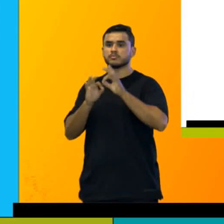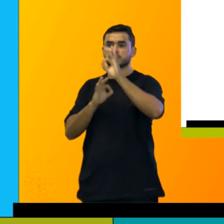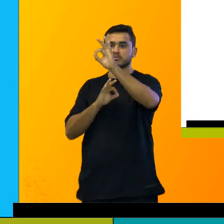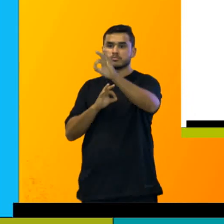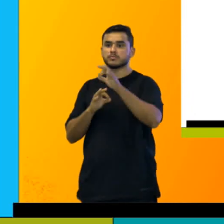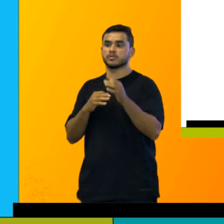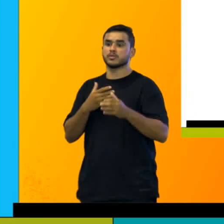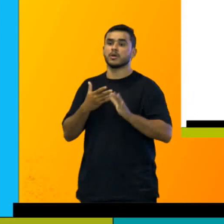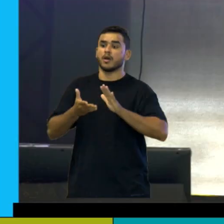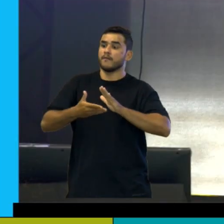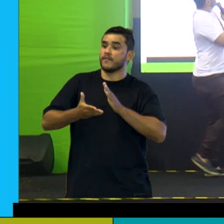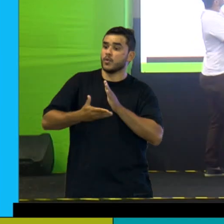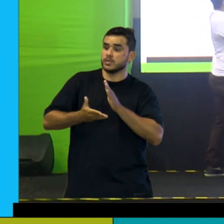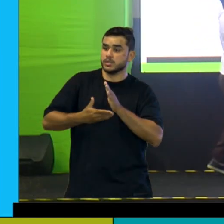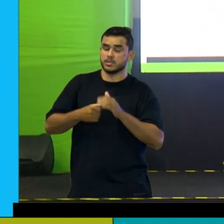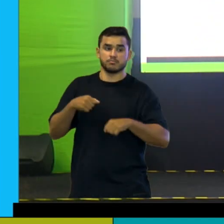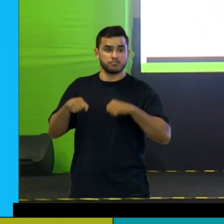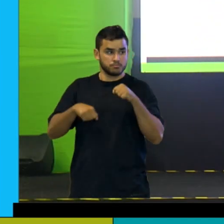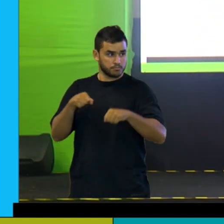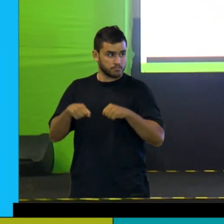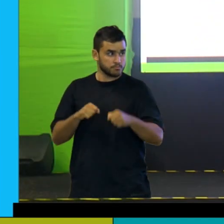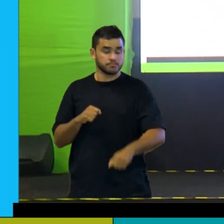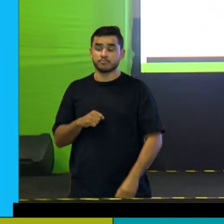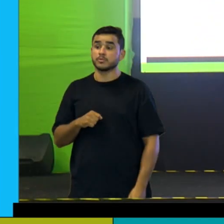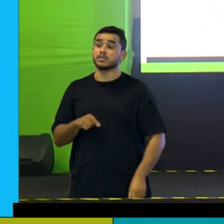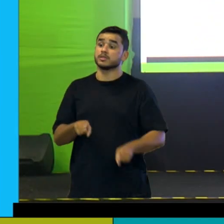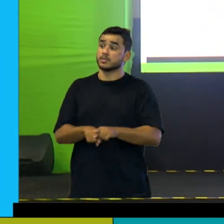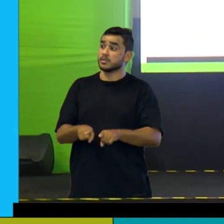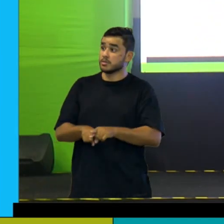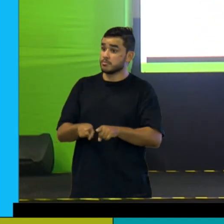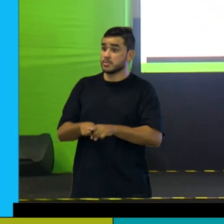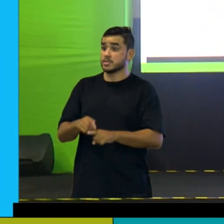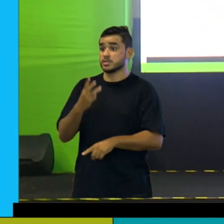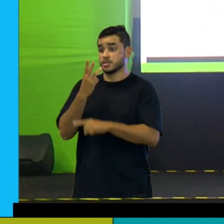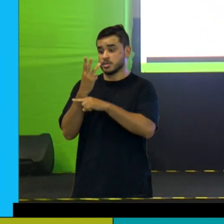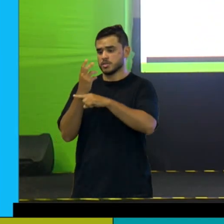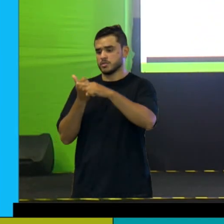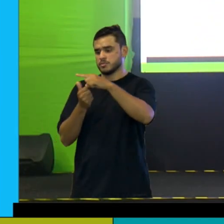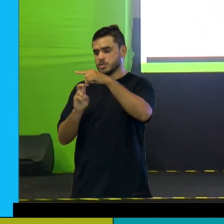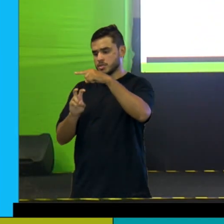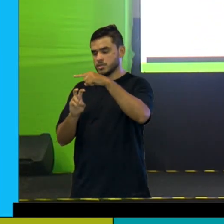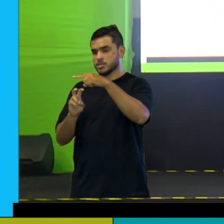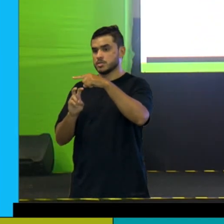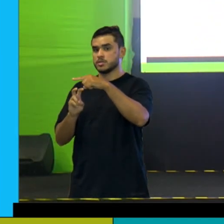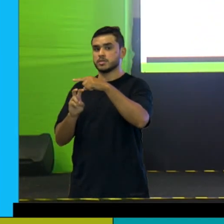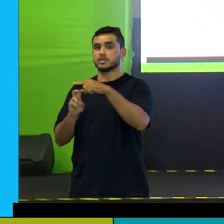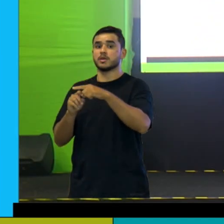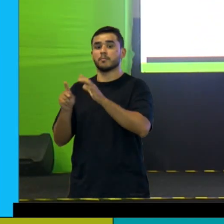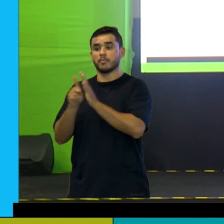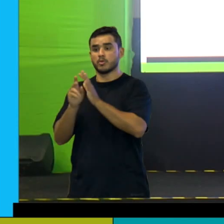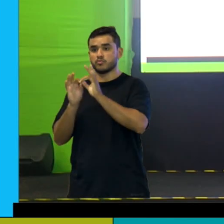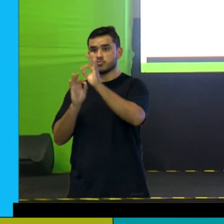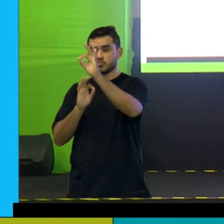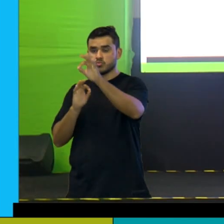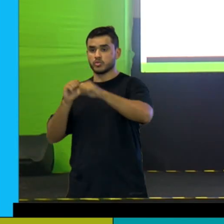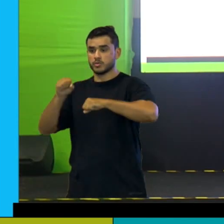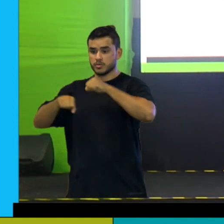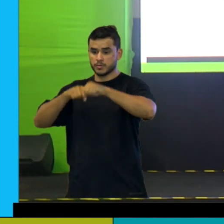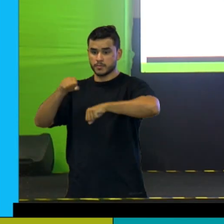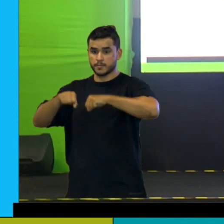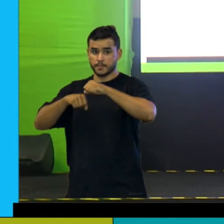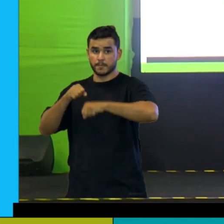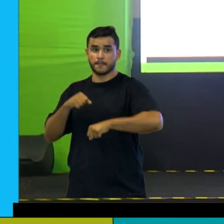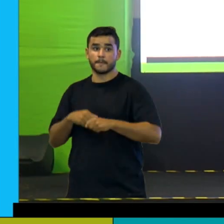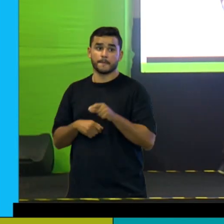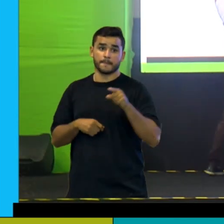bicicleta. E peguei 3 sobre 15, que é a distância da bicicleta. Eu falei bicicleta lá é